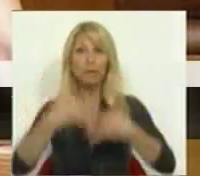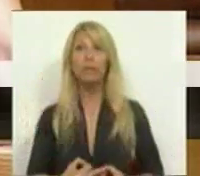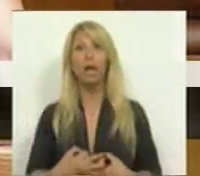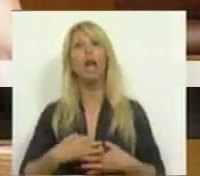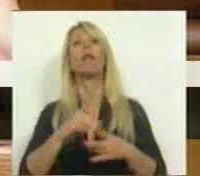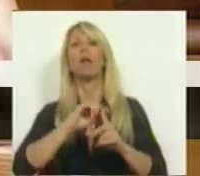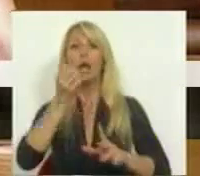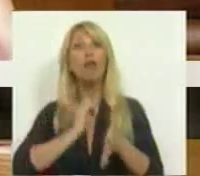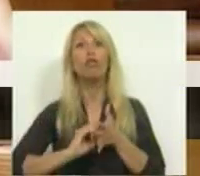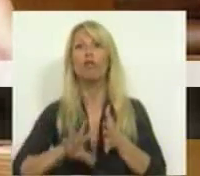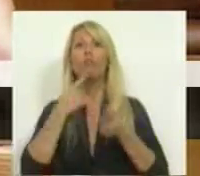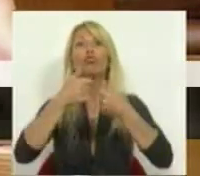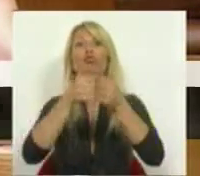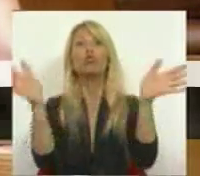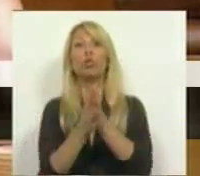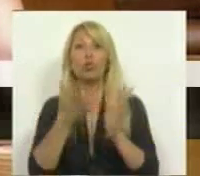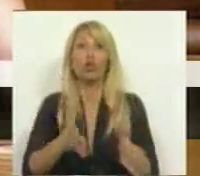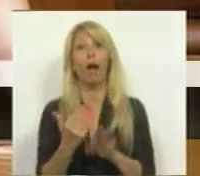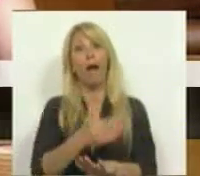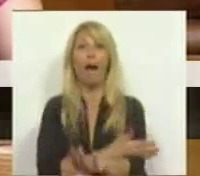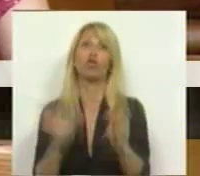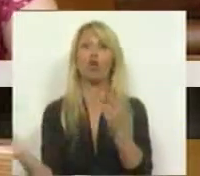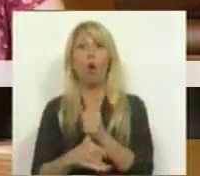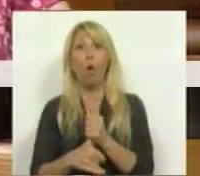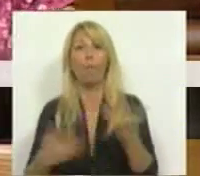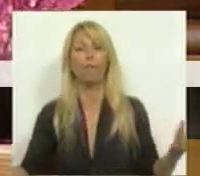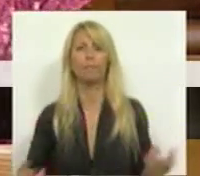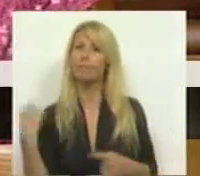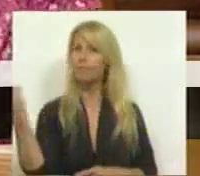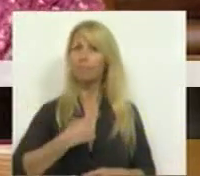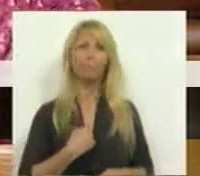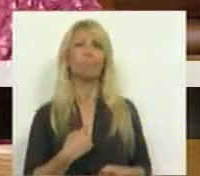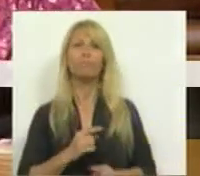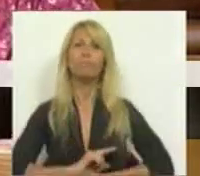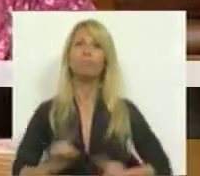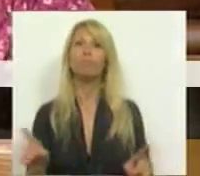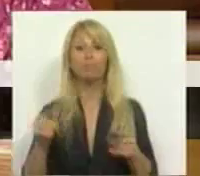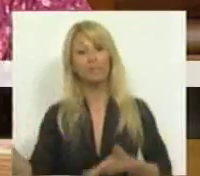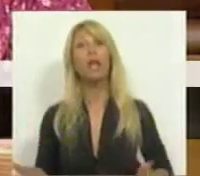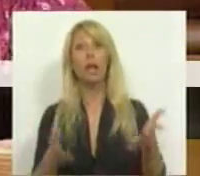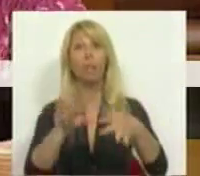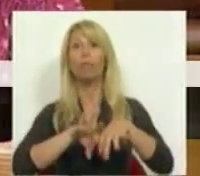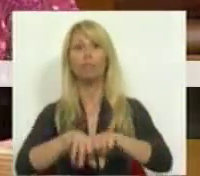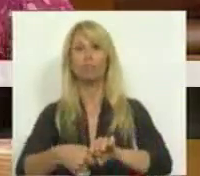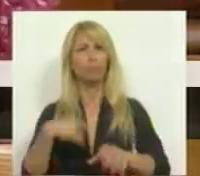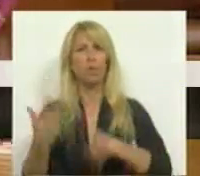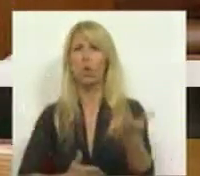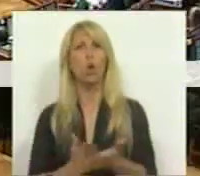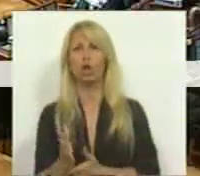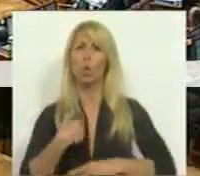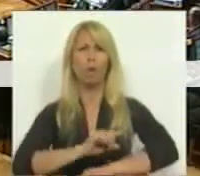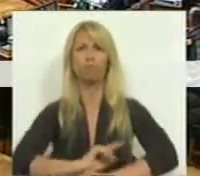devolução de tudo o que já lhes foi roubado. E nós não vamos deixar que este caminho da destruição continue.